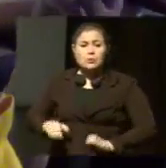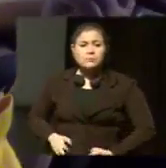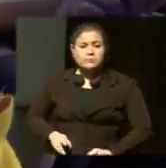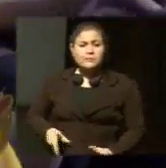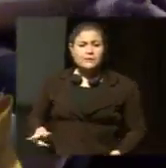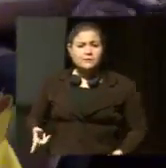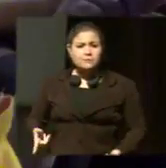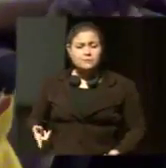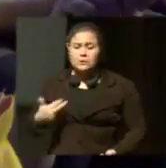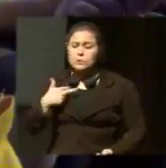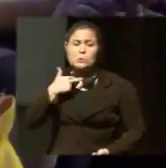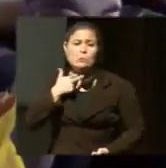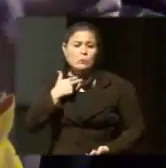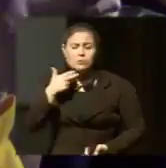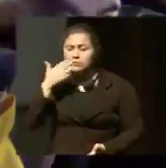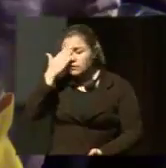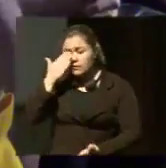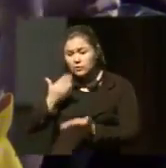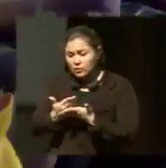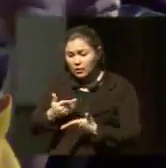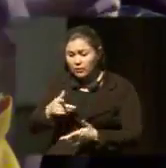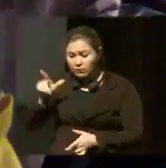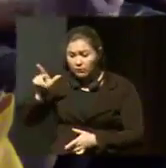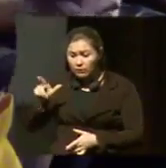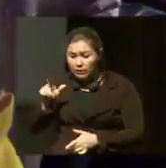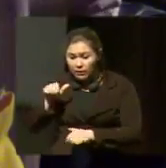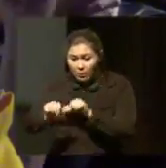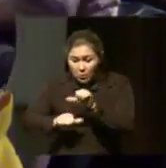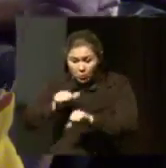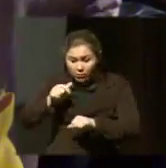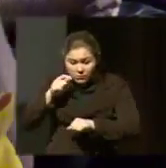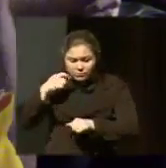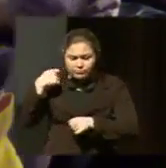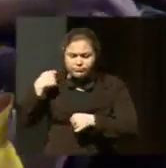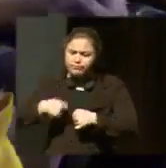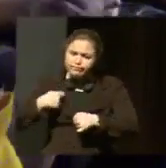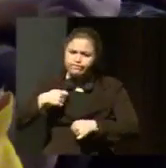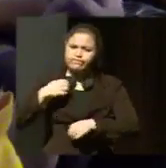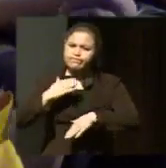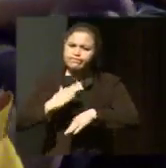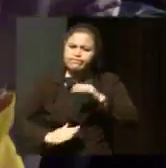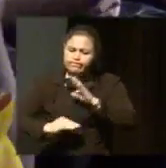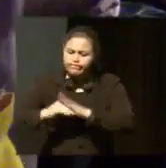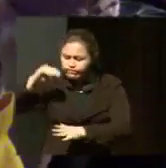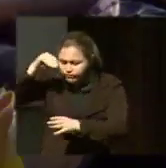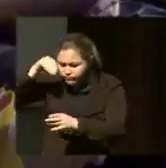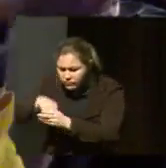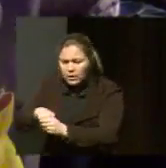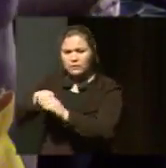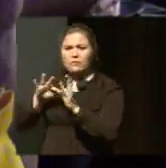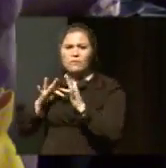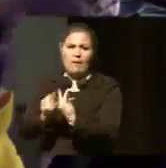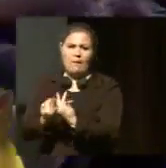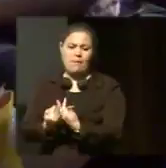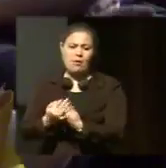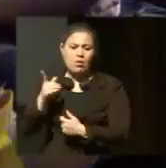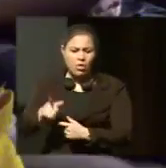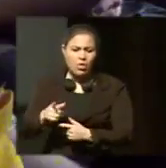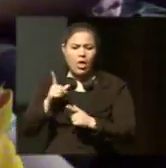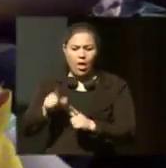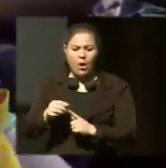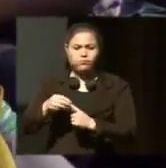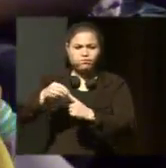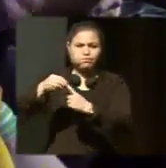Eu não posso acreditar enquanto essa mudança não houver dentro da família, que para mim é o cerne da